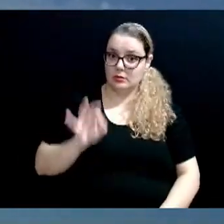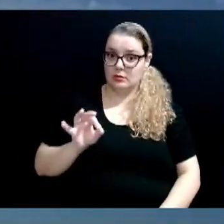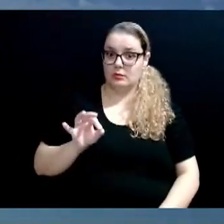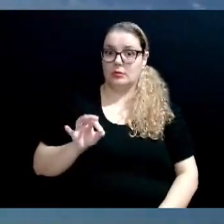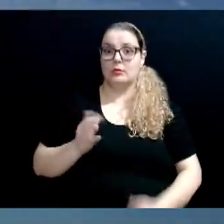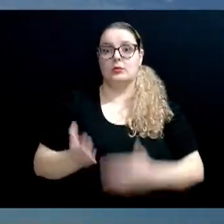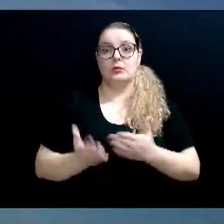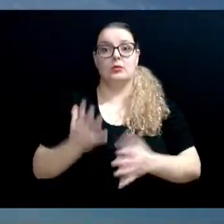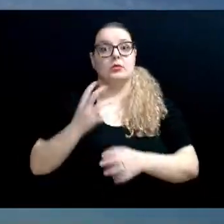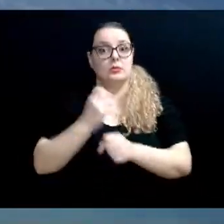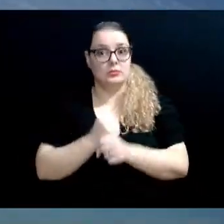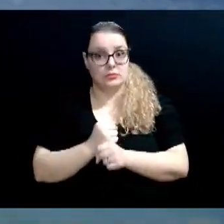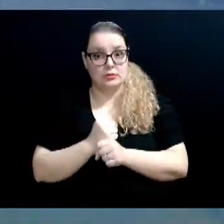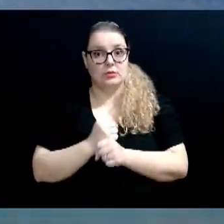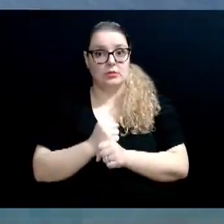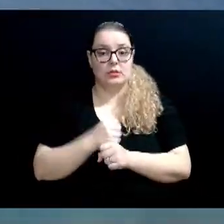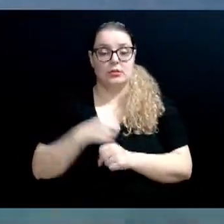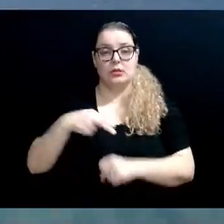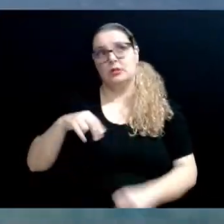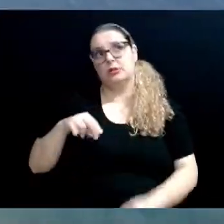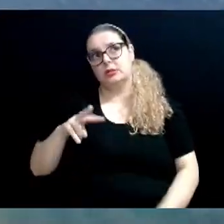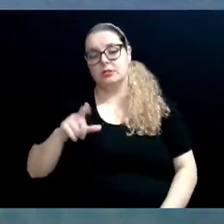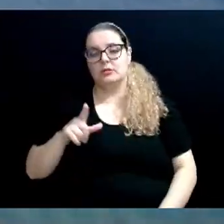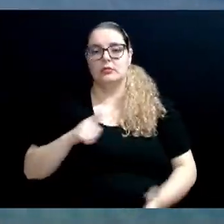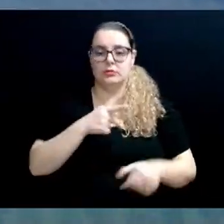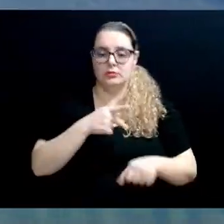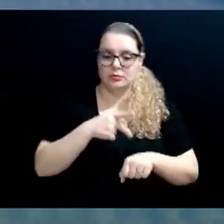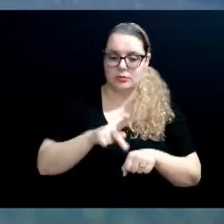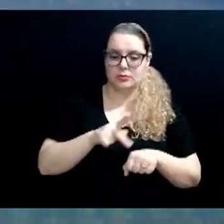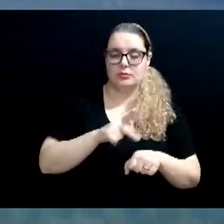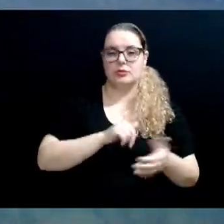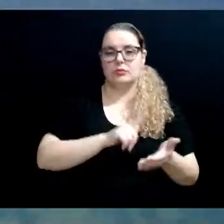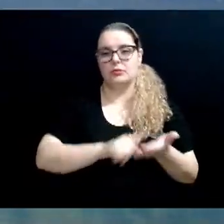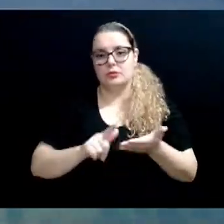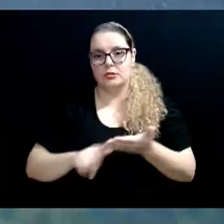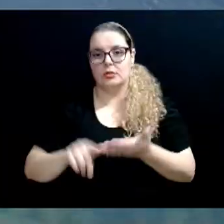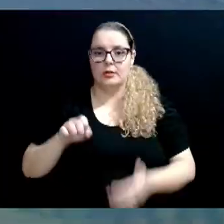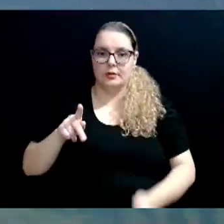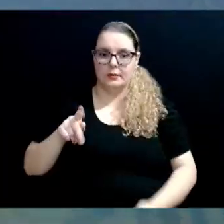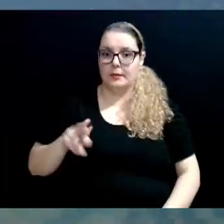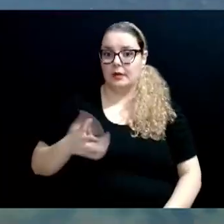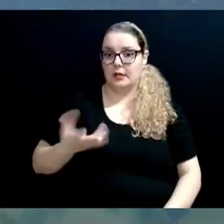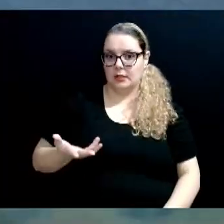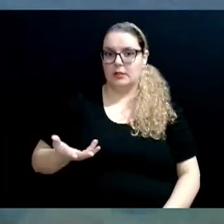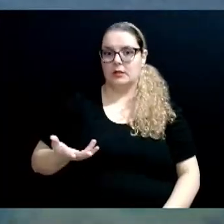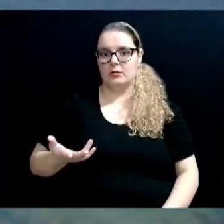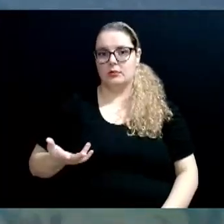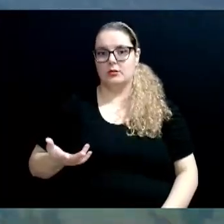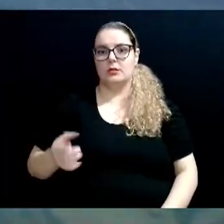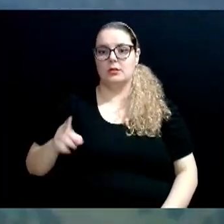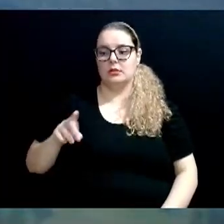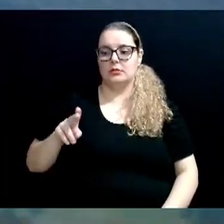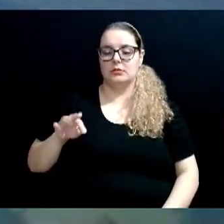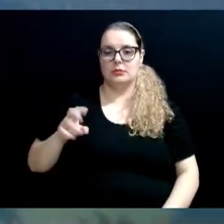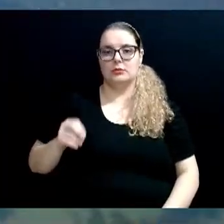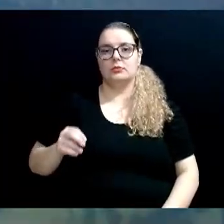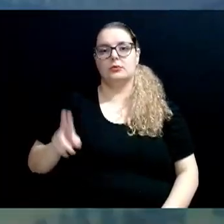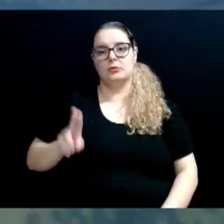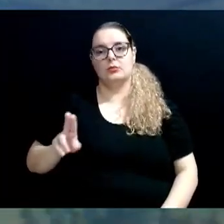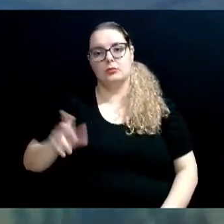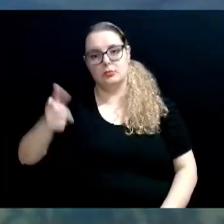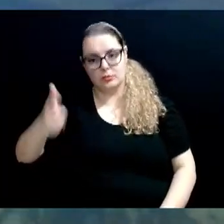nível de purificação, de nível de EPAR, vamos dizer assim. Então, assim, esses estudos com reuso, enfim, então são